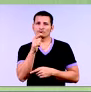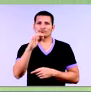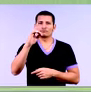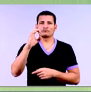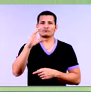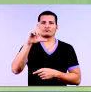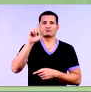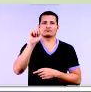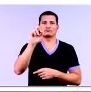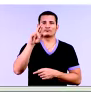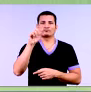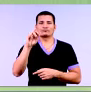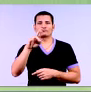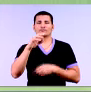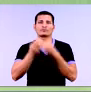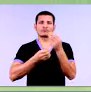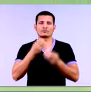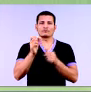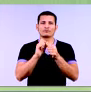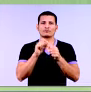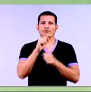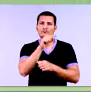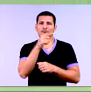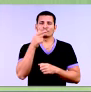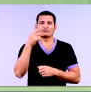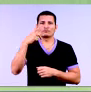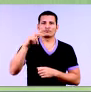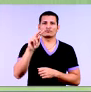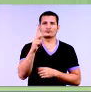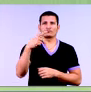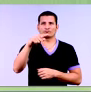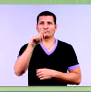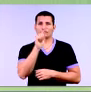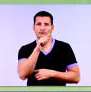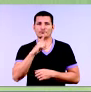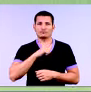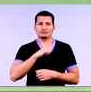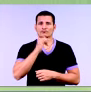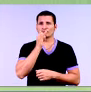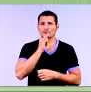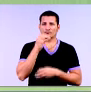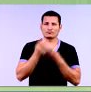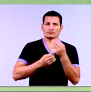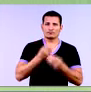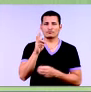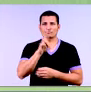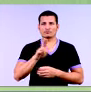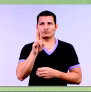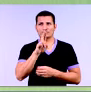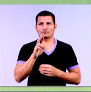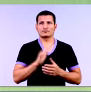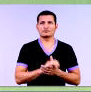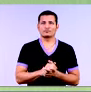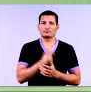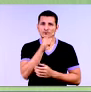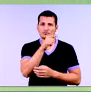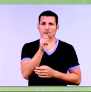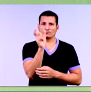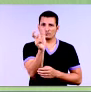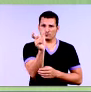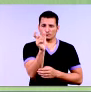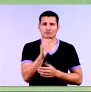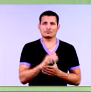modelo? Como fazer isso em PHP? Aqui nós temos um exemplo de como utilizar essas